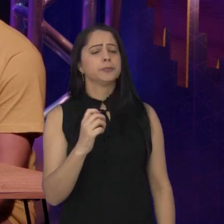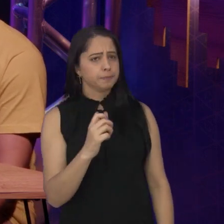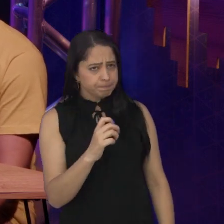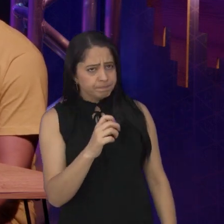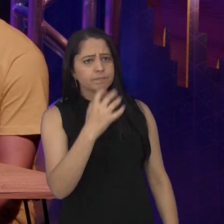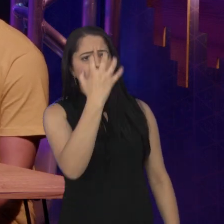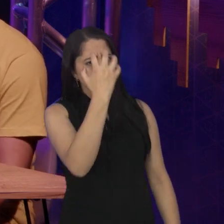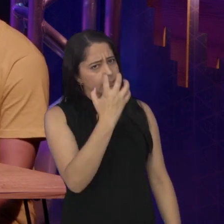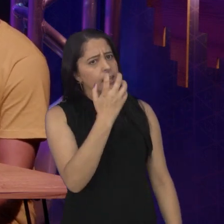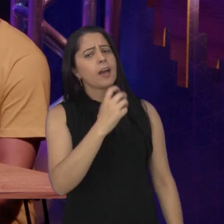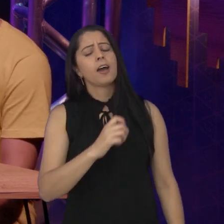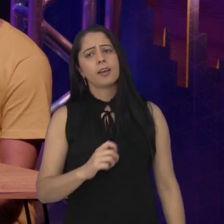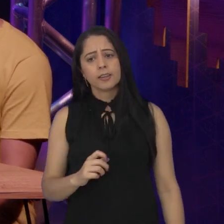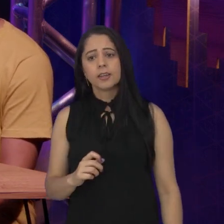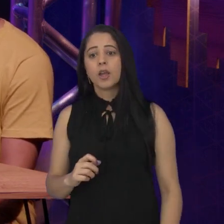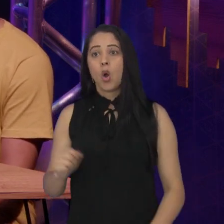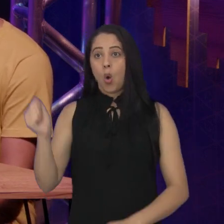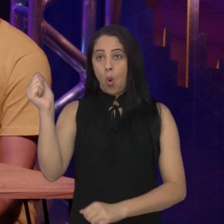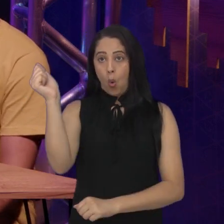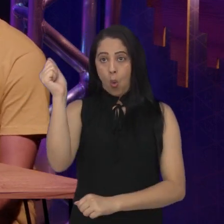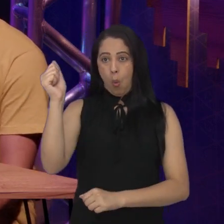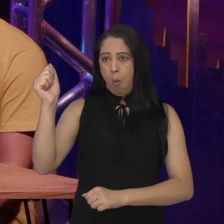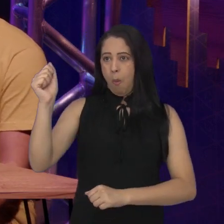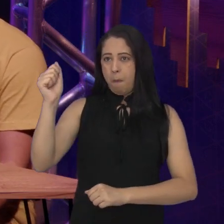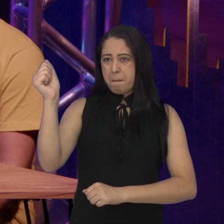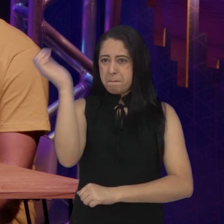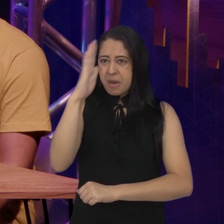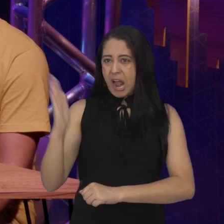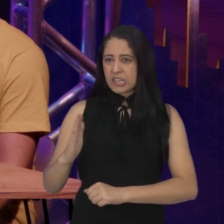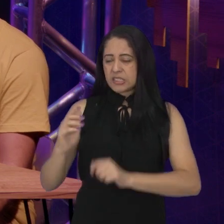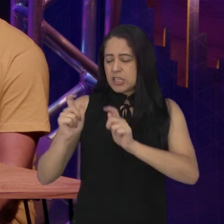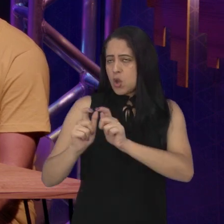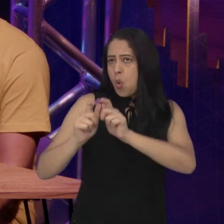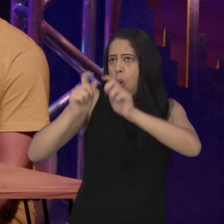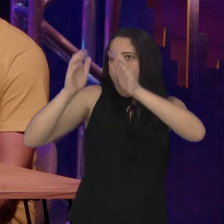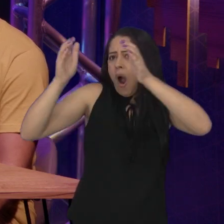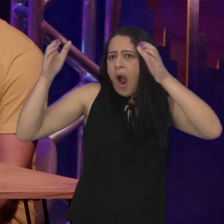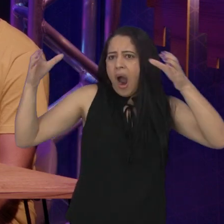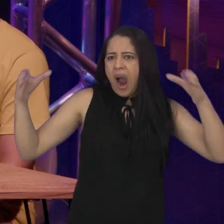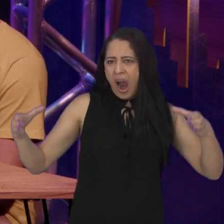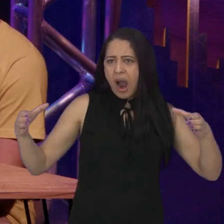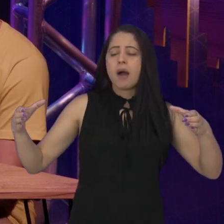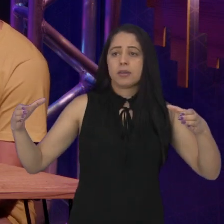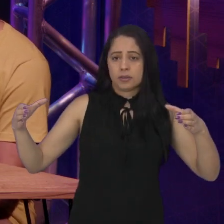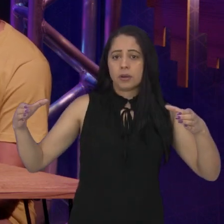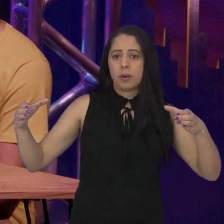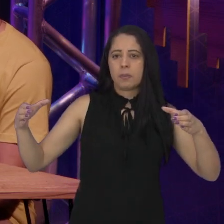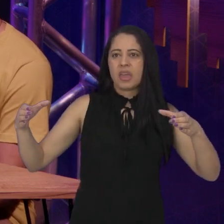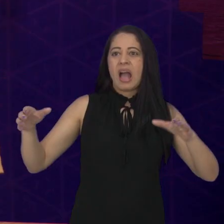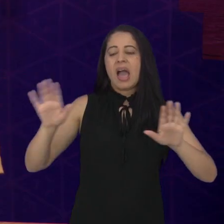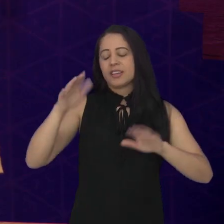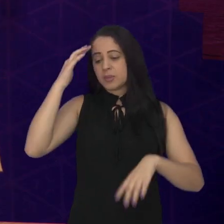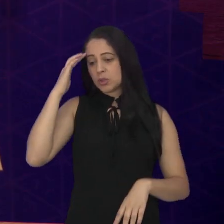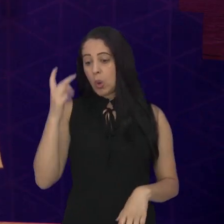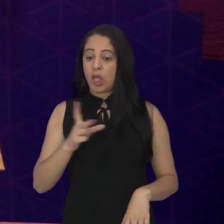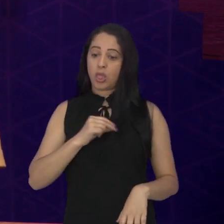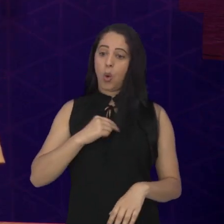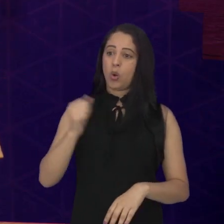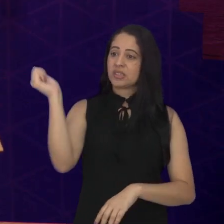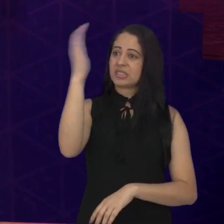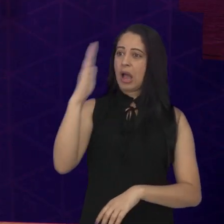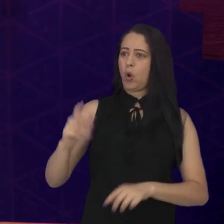Então, imagina, a gente é um país grande. Isso muita gente usa esse argumento de que, é